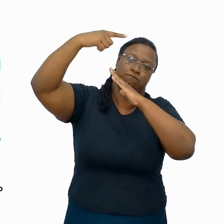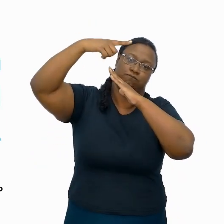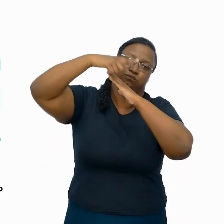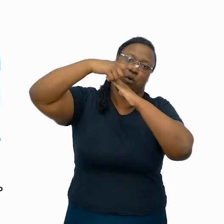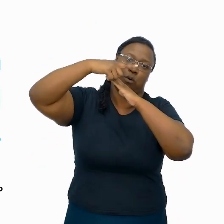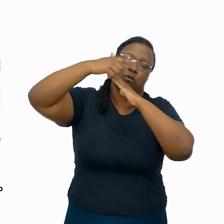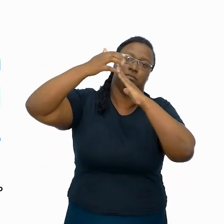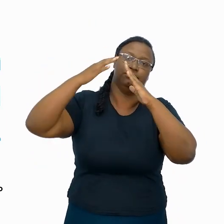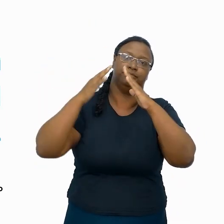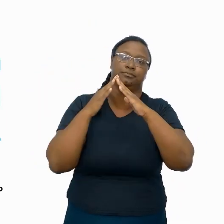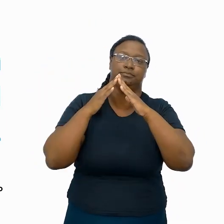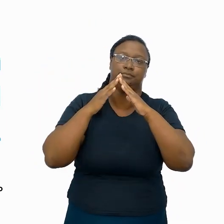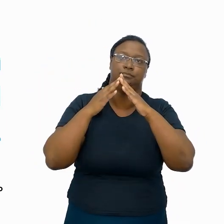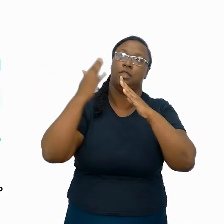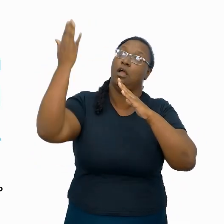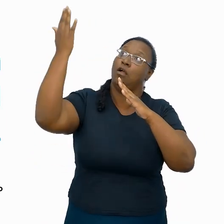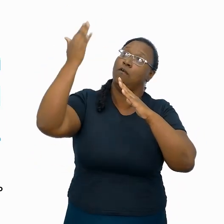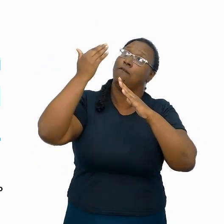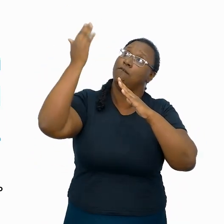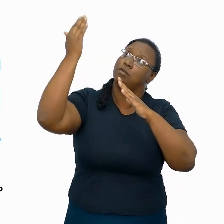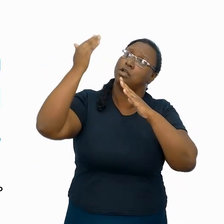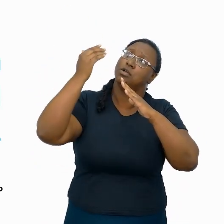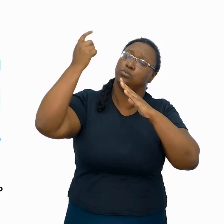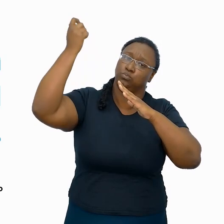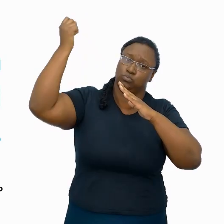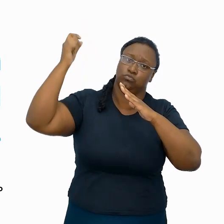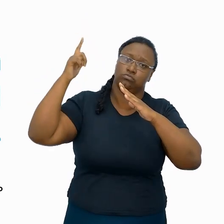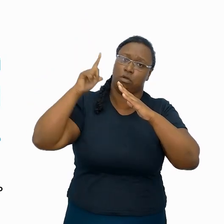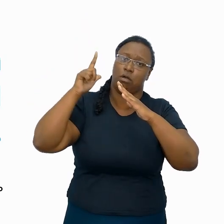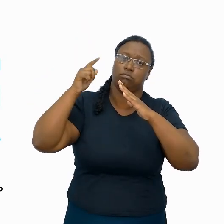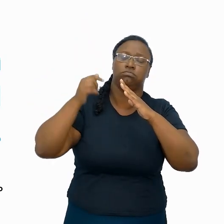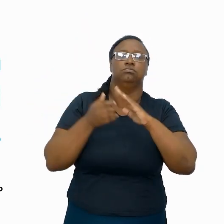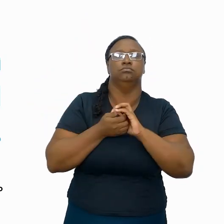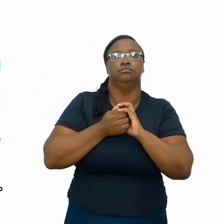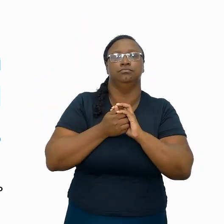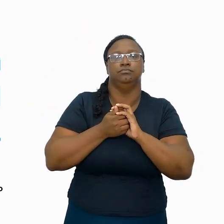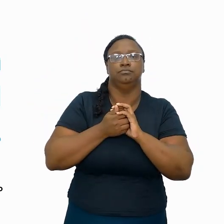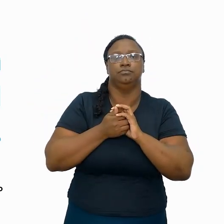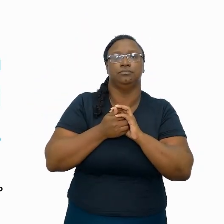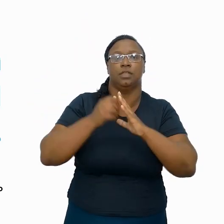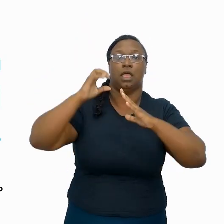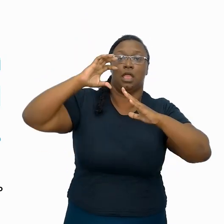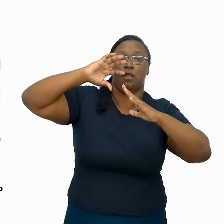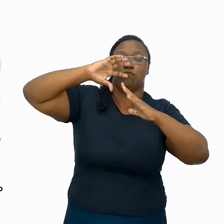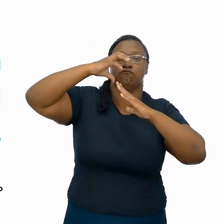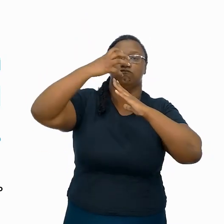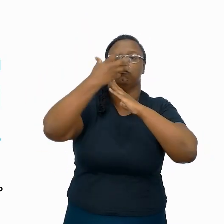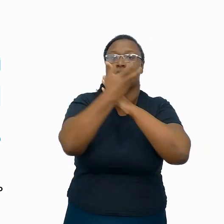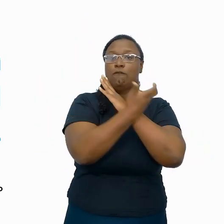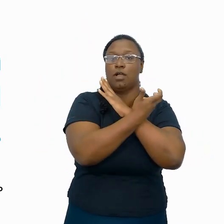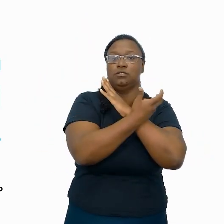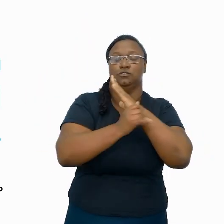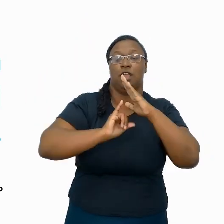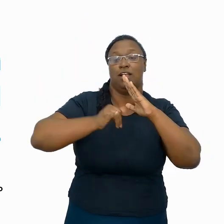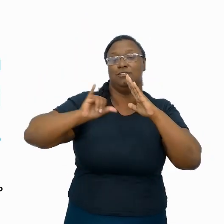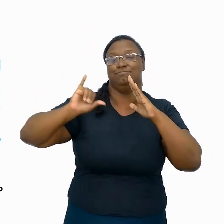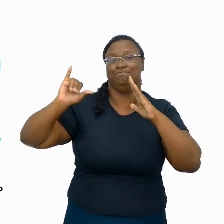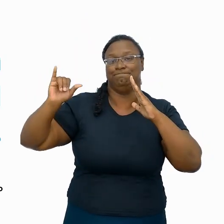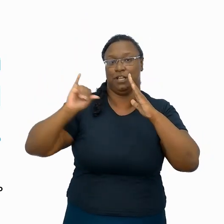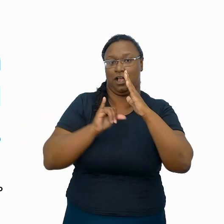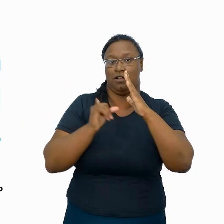energia luminosa que vem do Sol, né, nossa estrela natal, e que converte, né, em energia